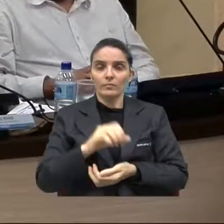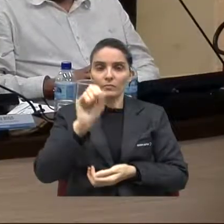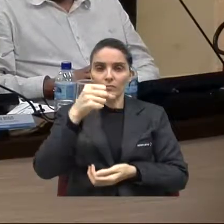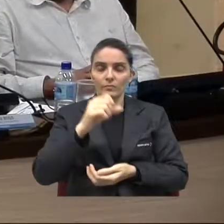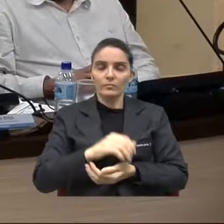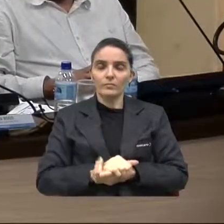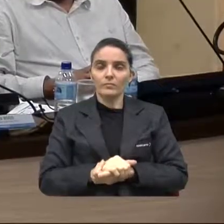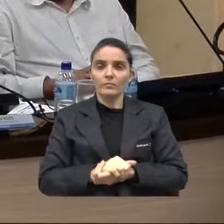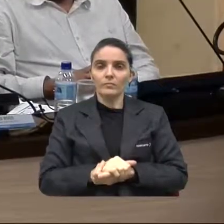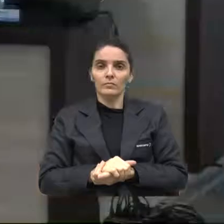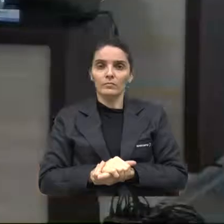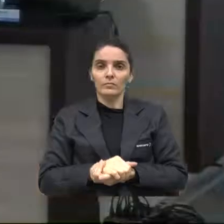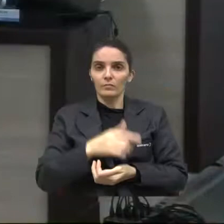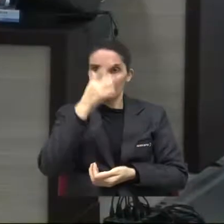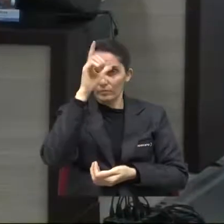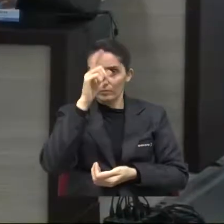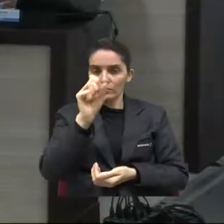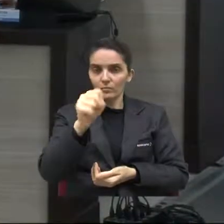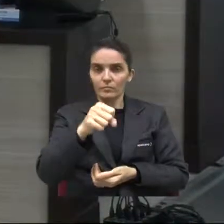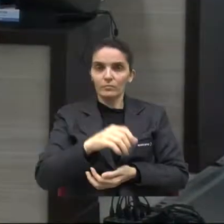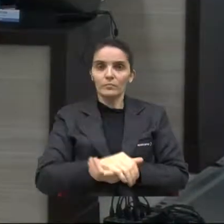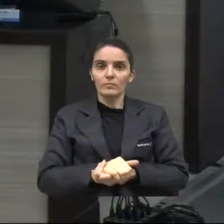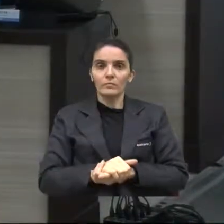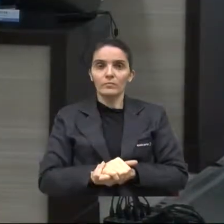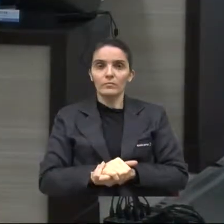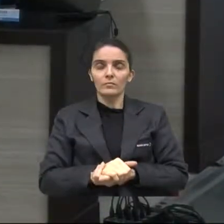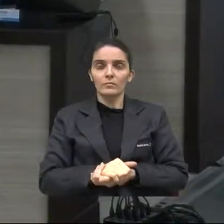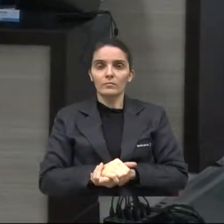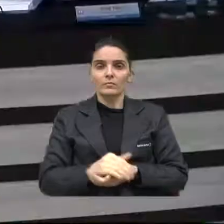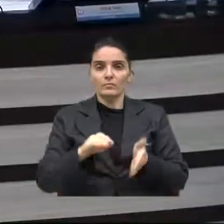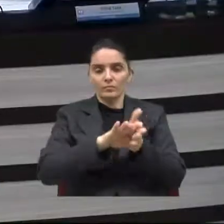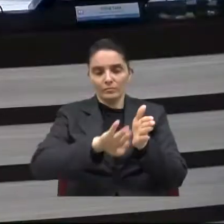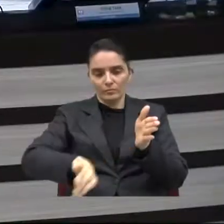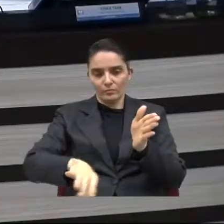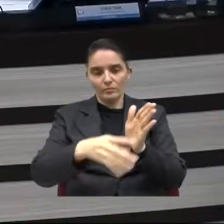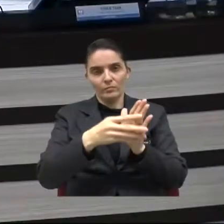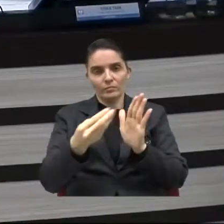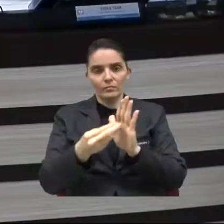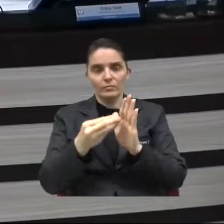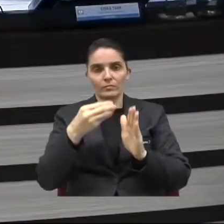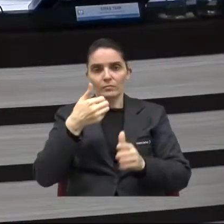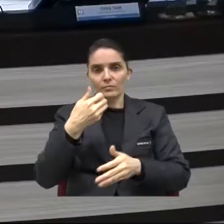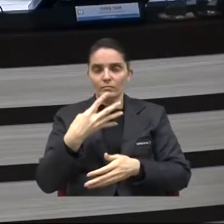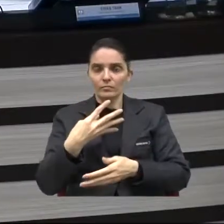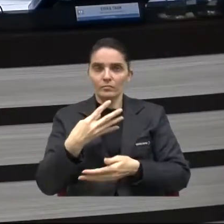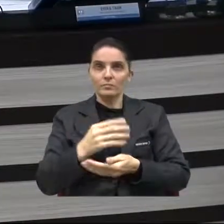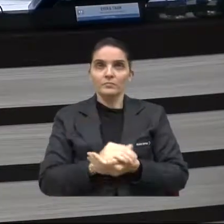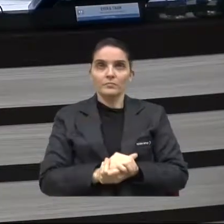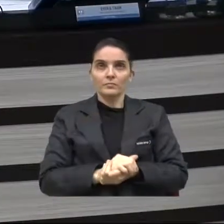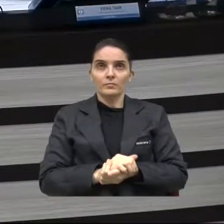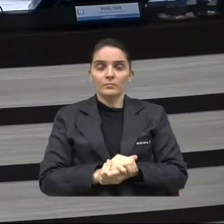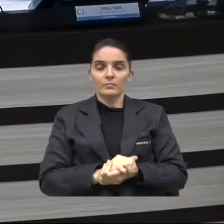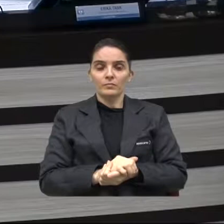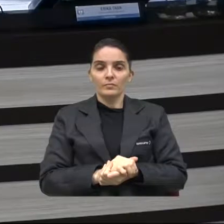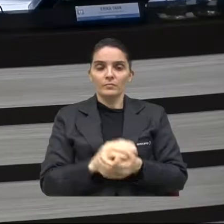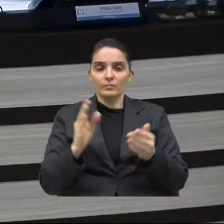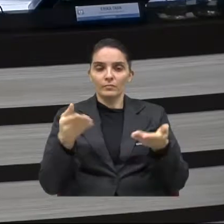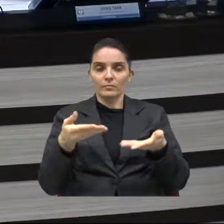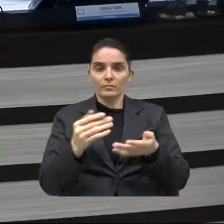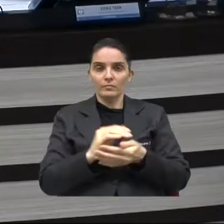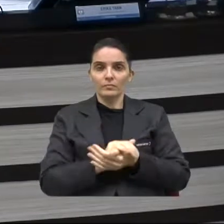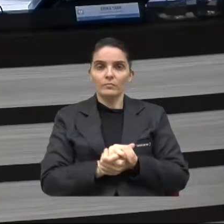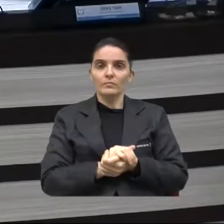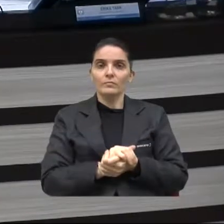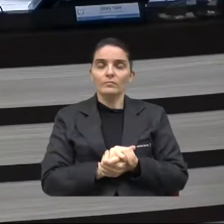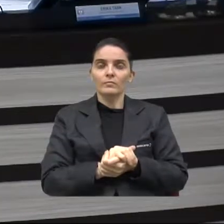Sim. Lemão? Sim, senhor presidente. Então, está retirada a emenda número 14. Agora,